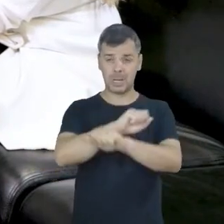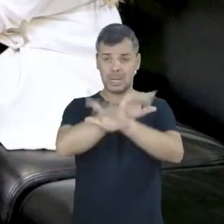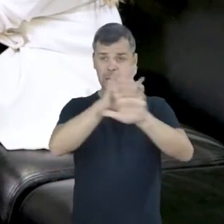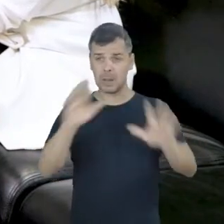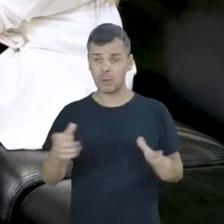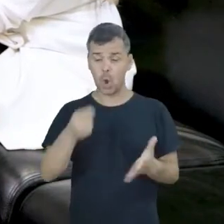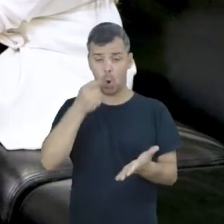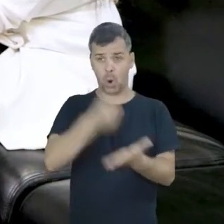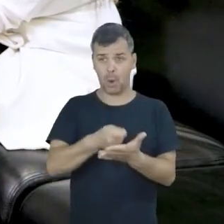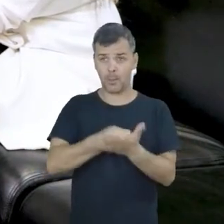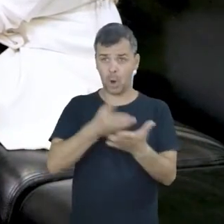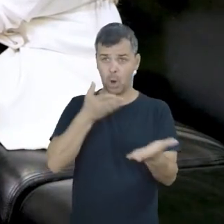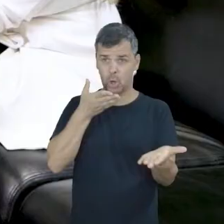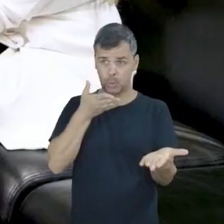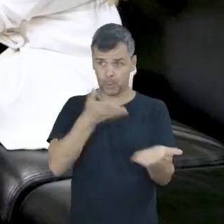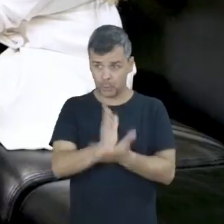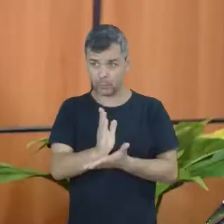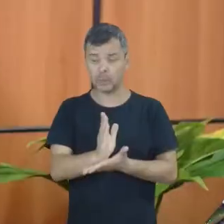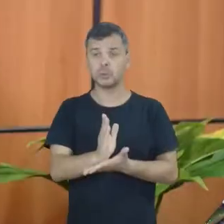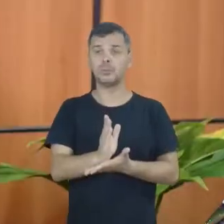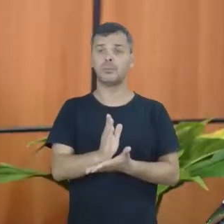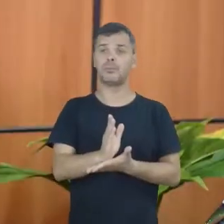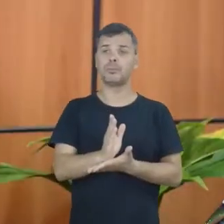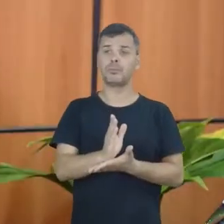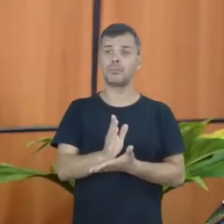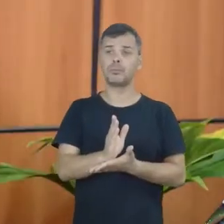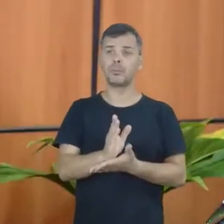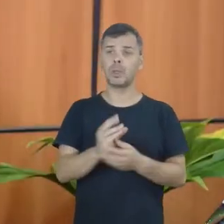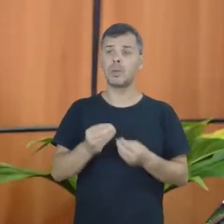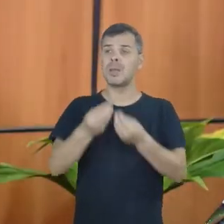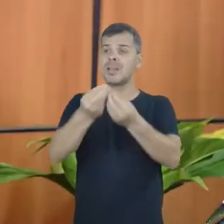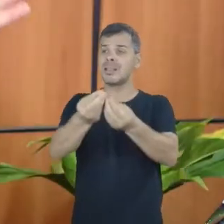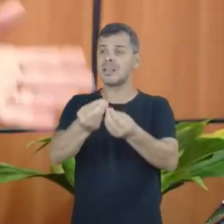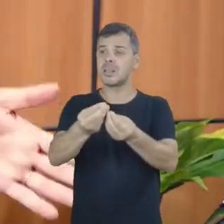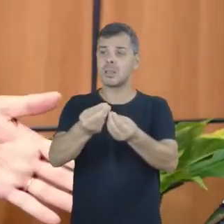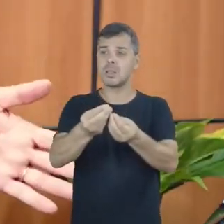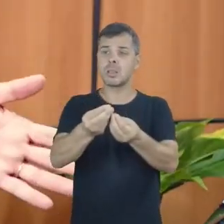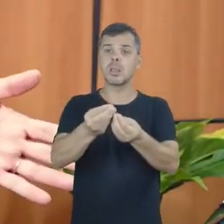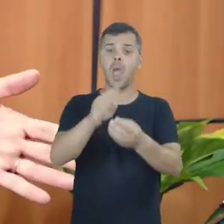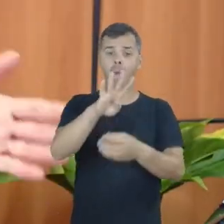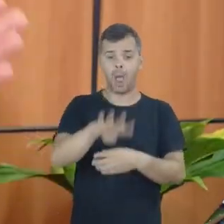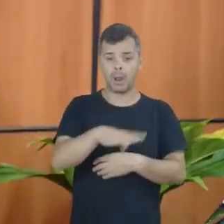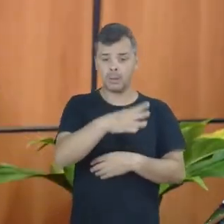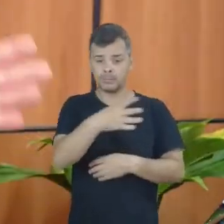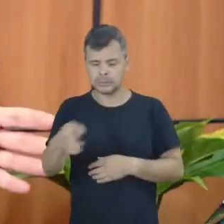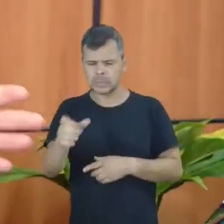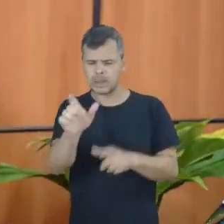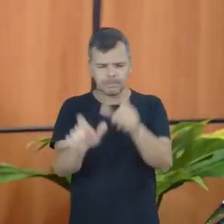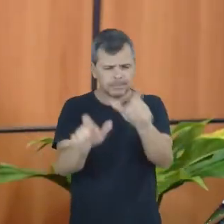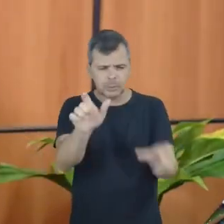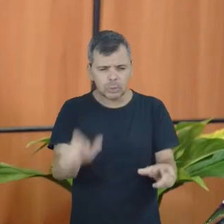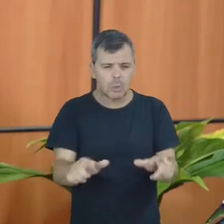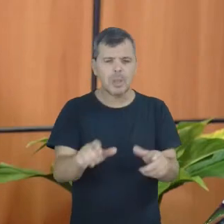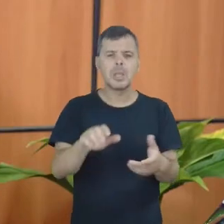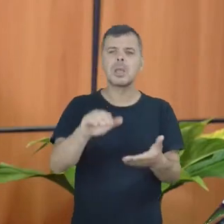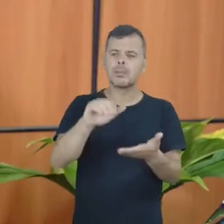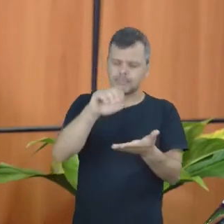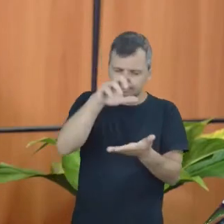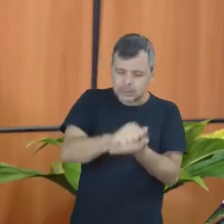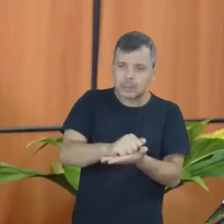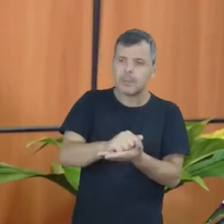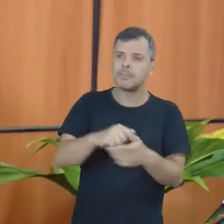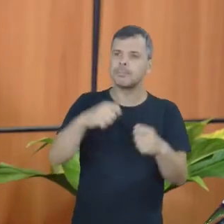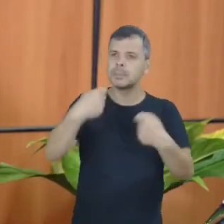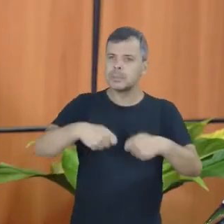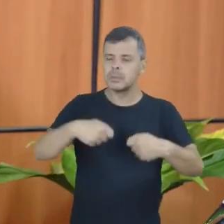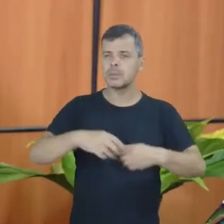será obrigado, se aprovado o projeto, a fornecer o extrato da condição de cada trabalhador, cada plataforma terá que fazer